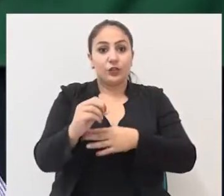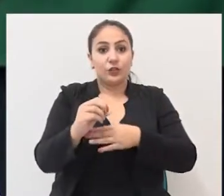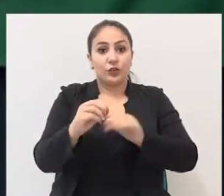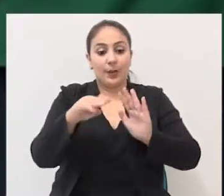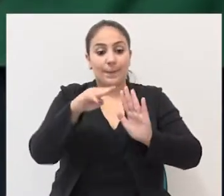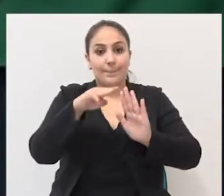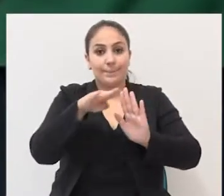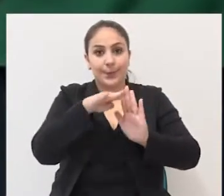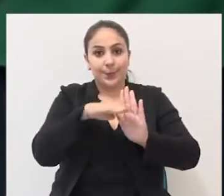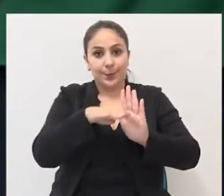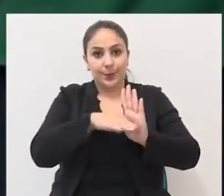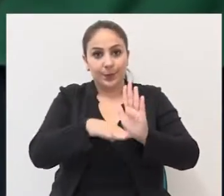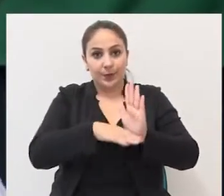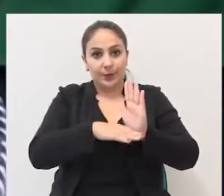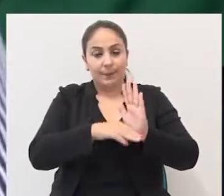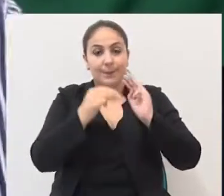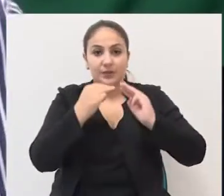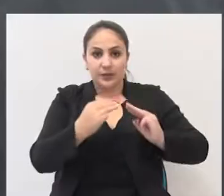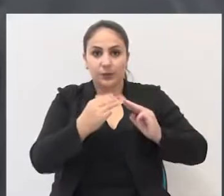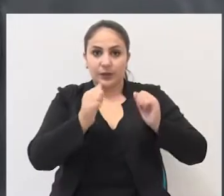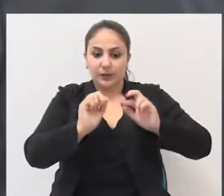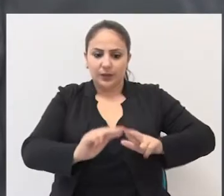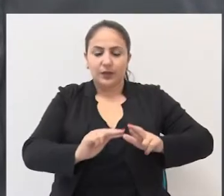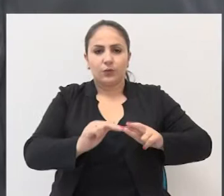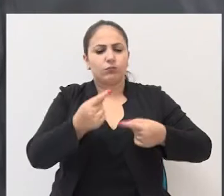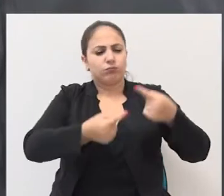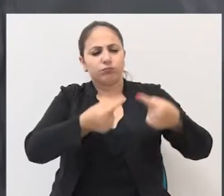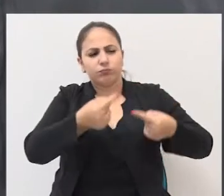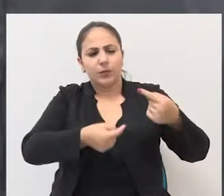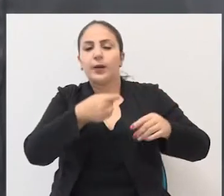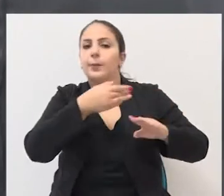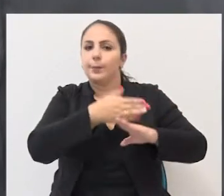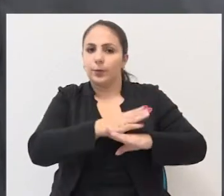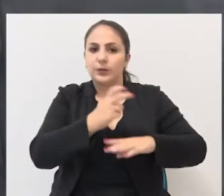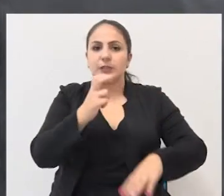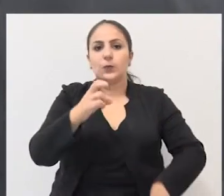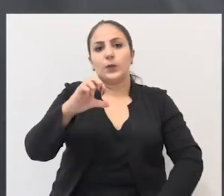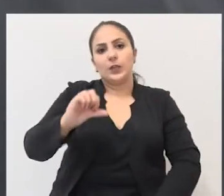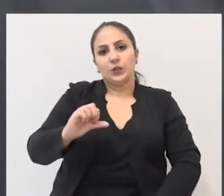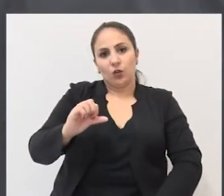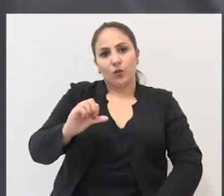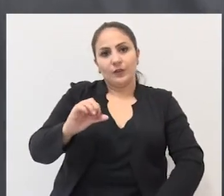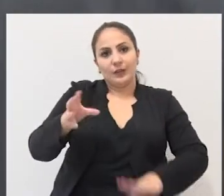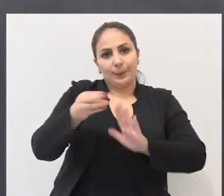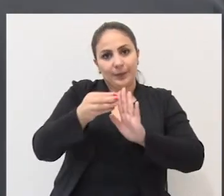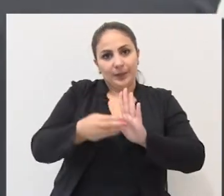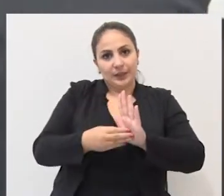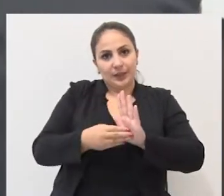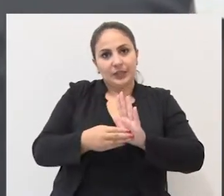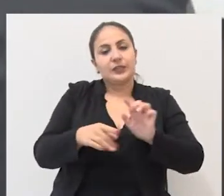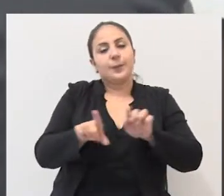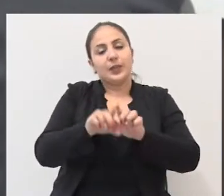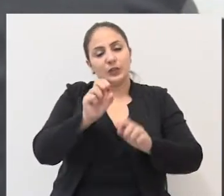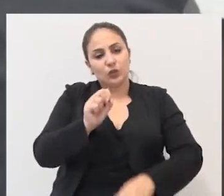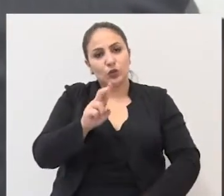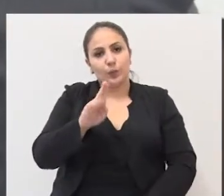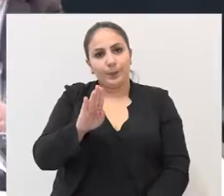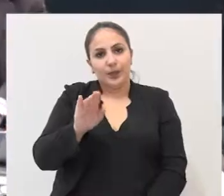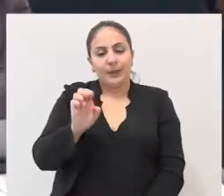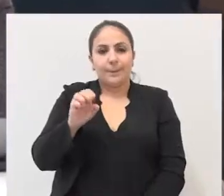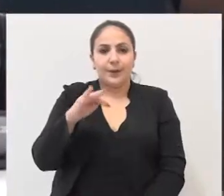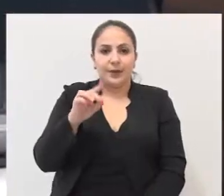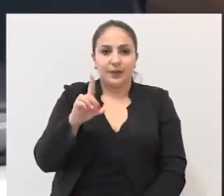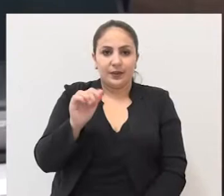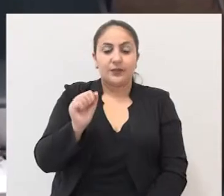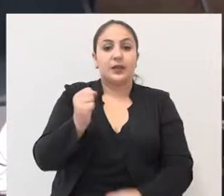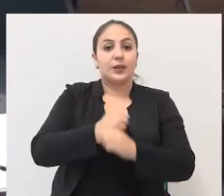para a área foi amplamente debatido e aprovado com 59 emendas e subemendas. No ano passado,